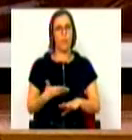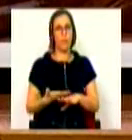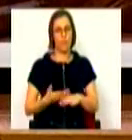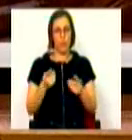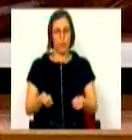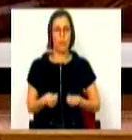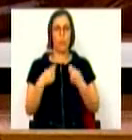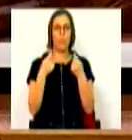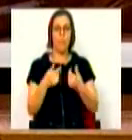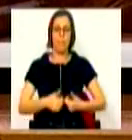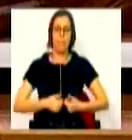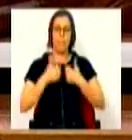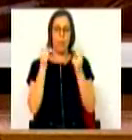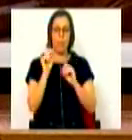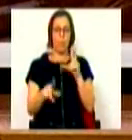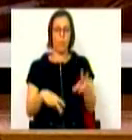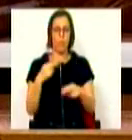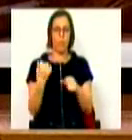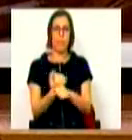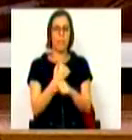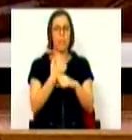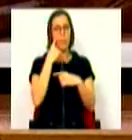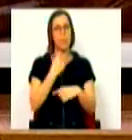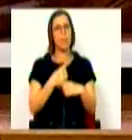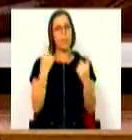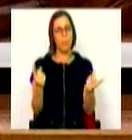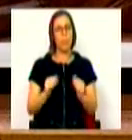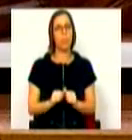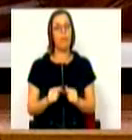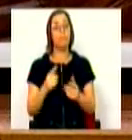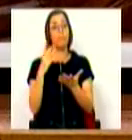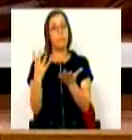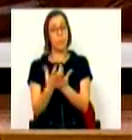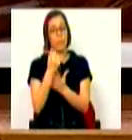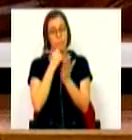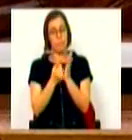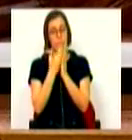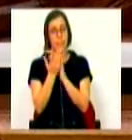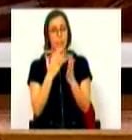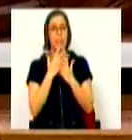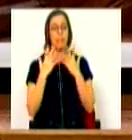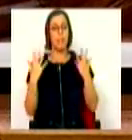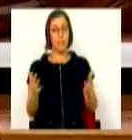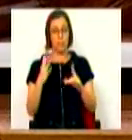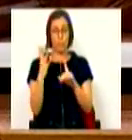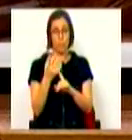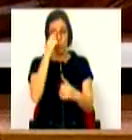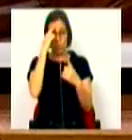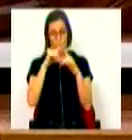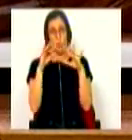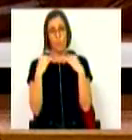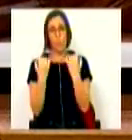o investimento na melhoria e modernização dos serviços públicos e recuperamos medidas de enorme alcance